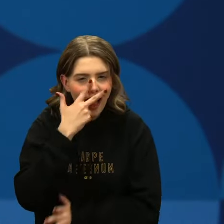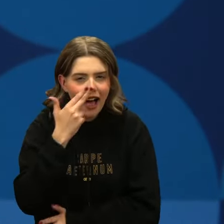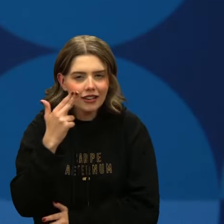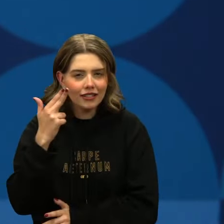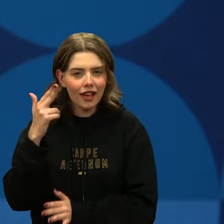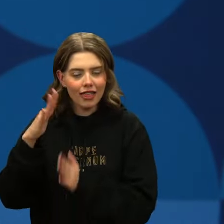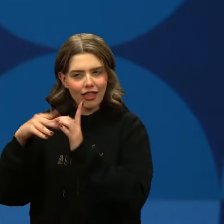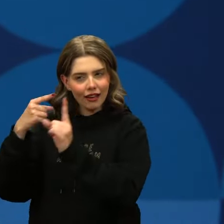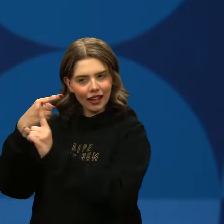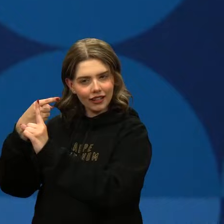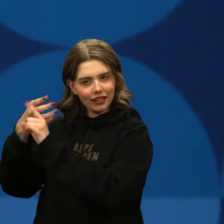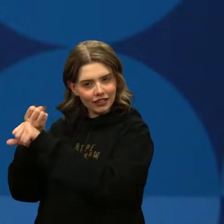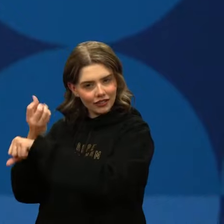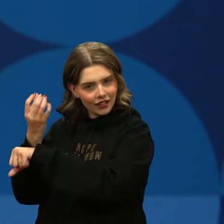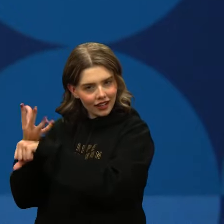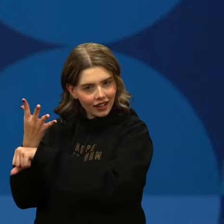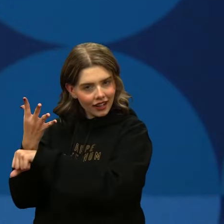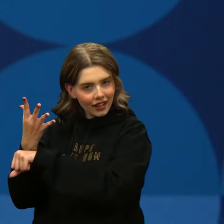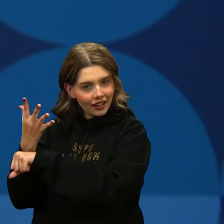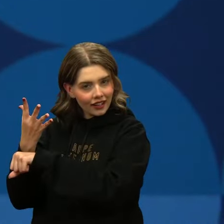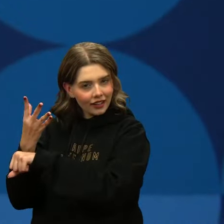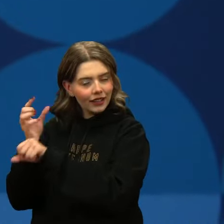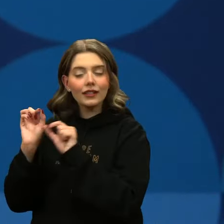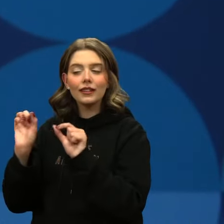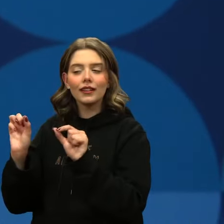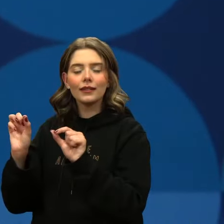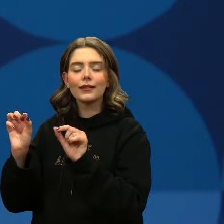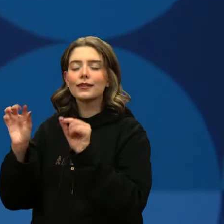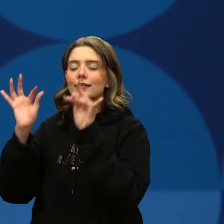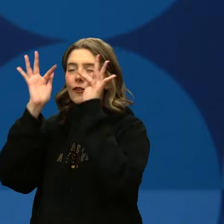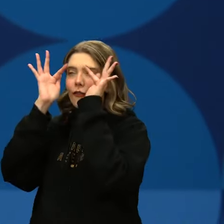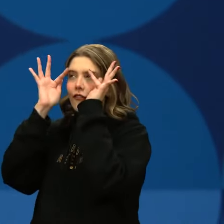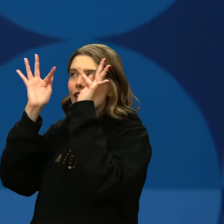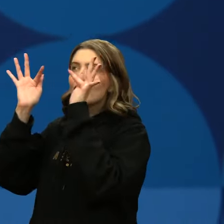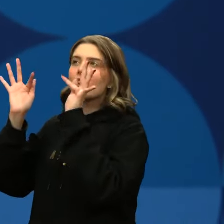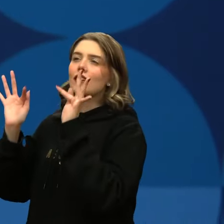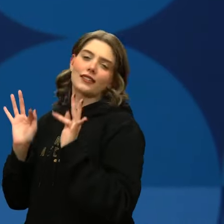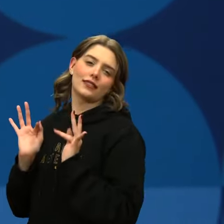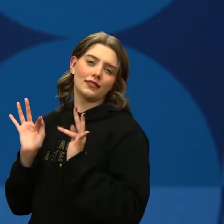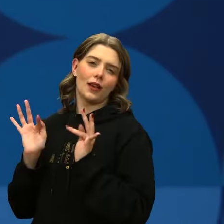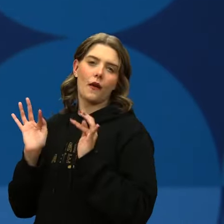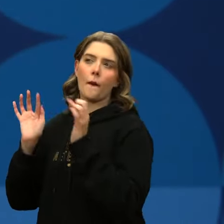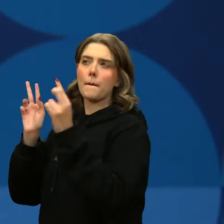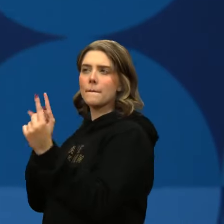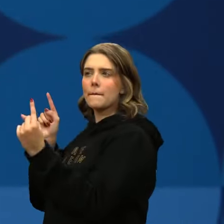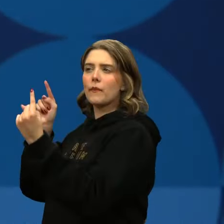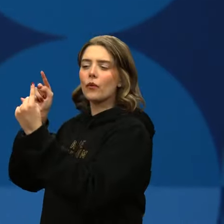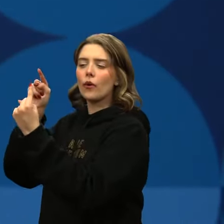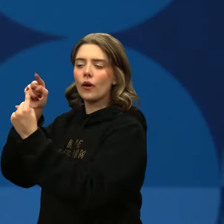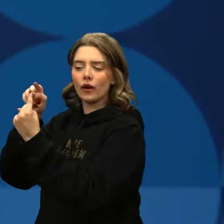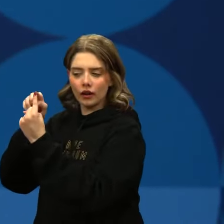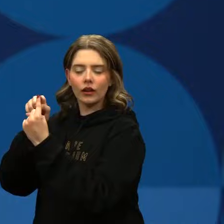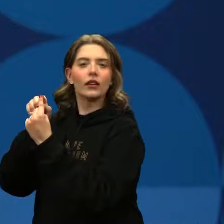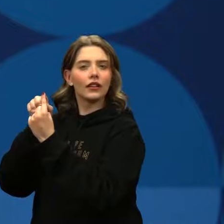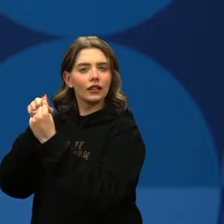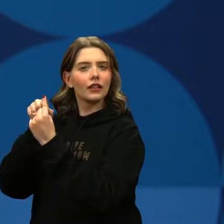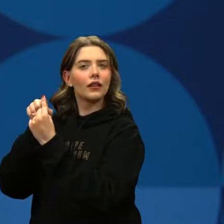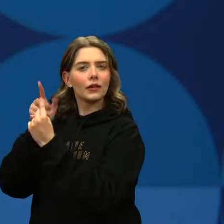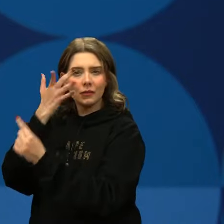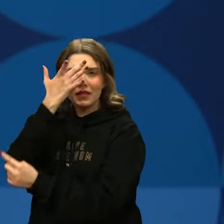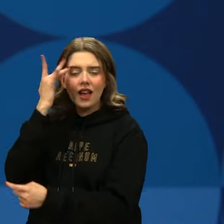Eles eram fiéis, perseverantes, cumpriam os seus propósitos. Jesus fala que eles eram